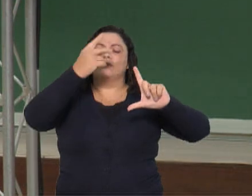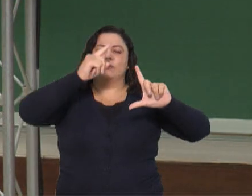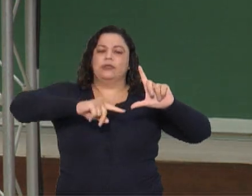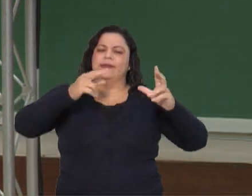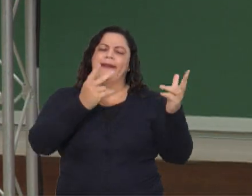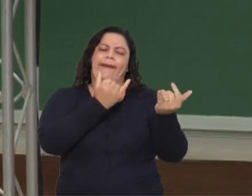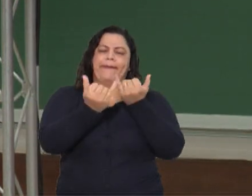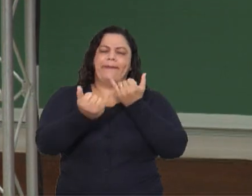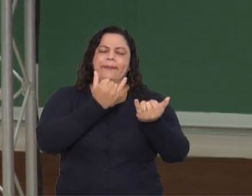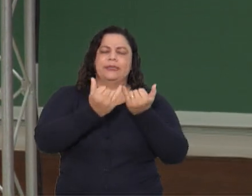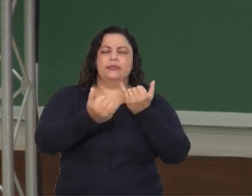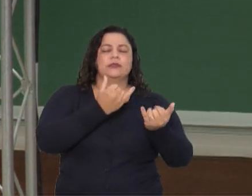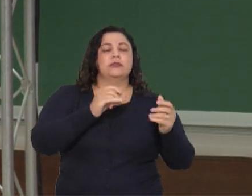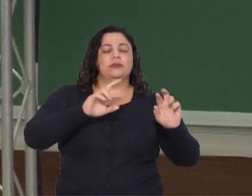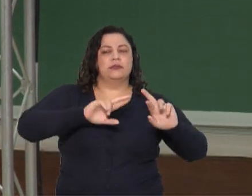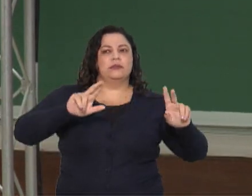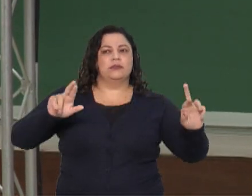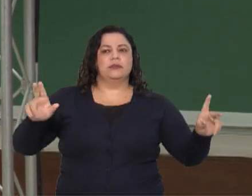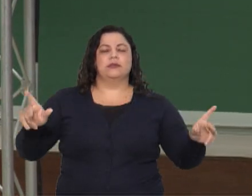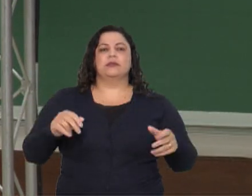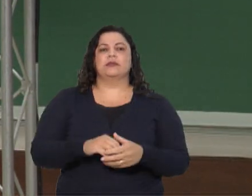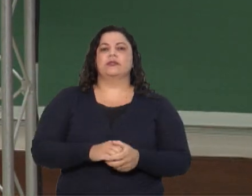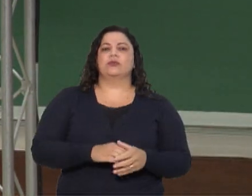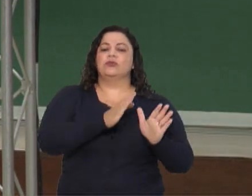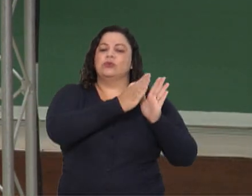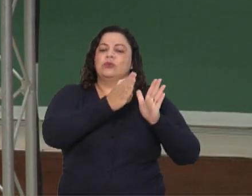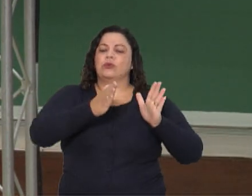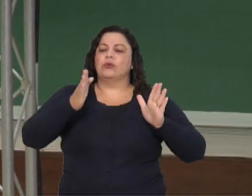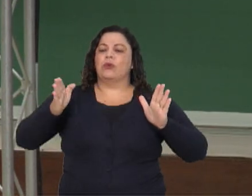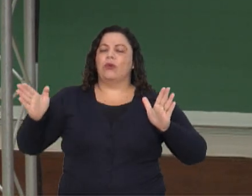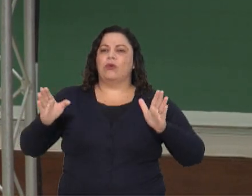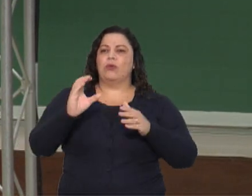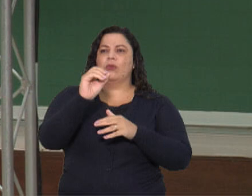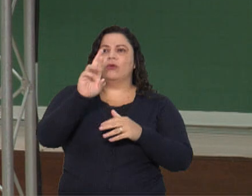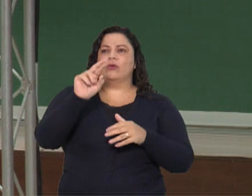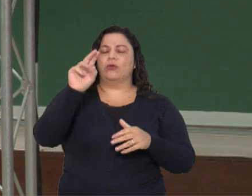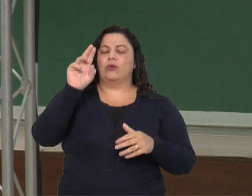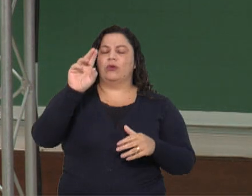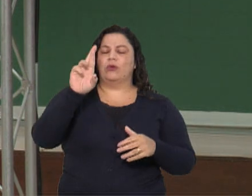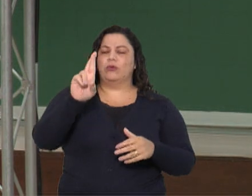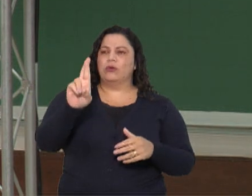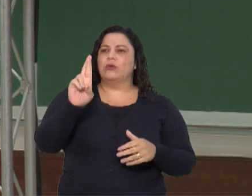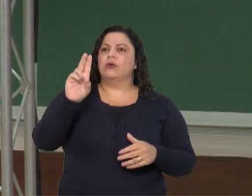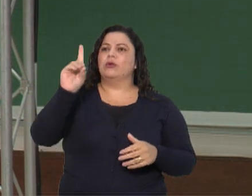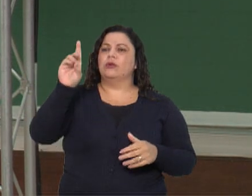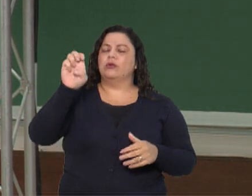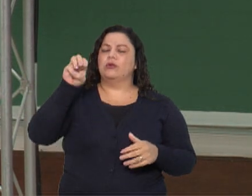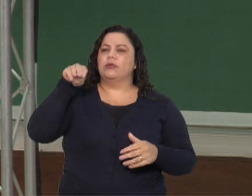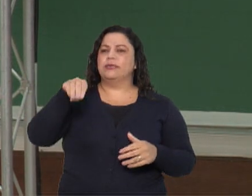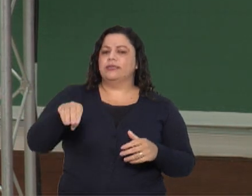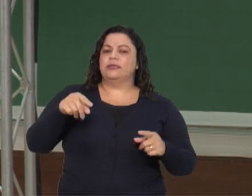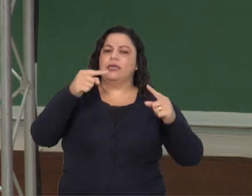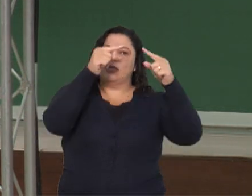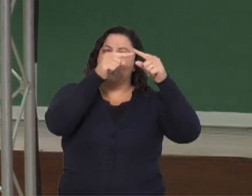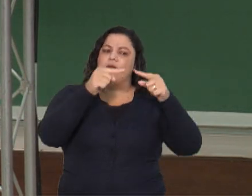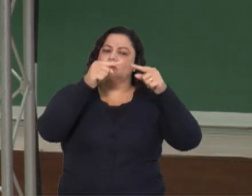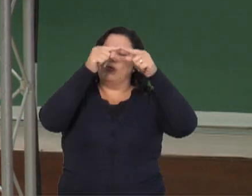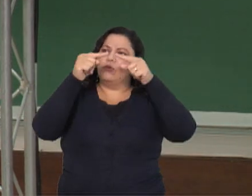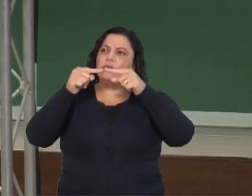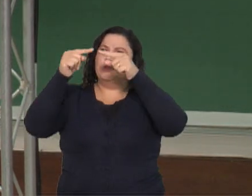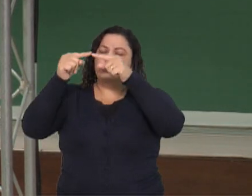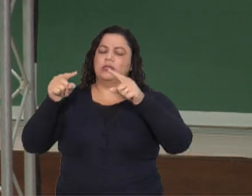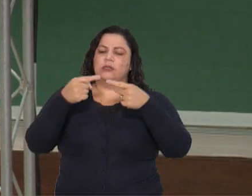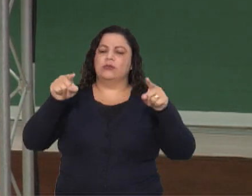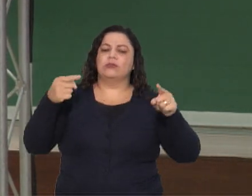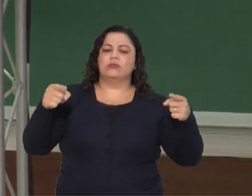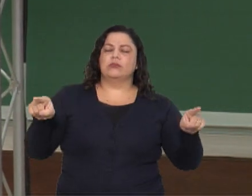Então, ele é uma ordem, né? A palavra ordem também remete à combinação, à organização dos sons, como eu falei no início da